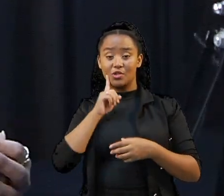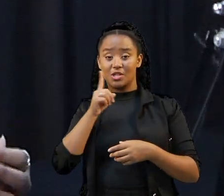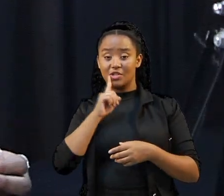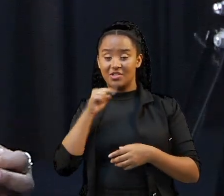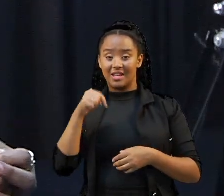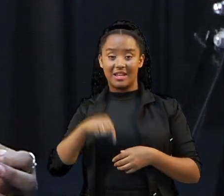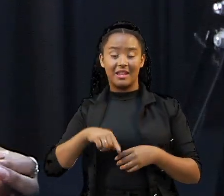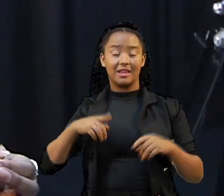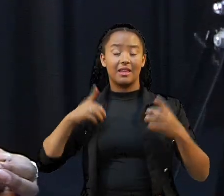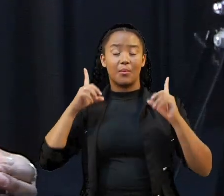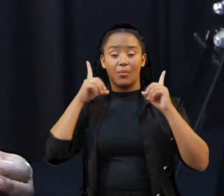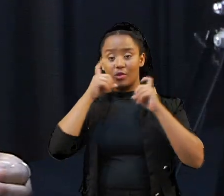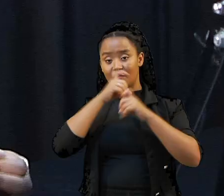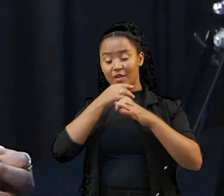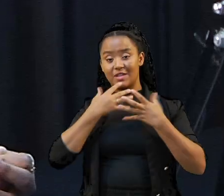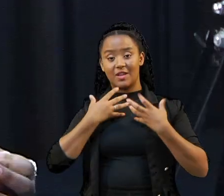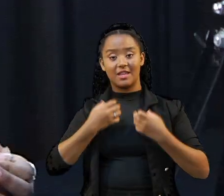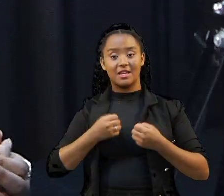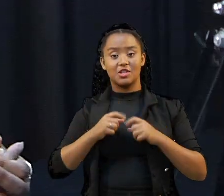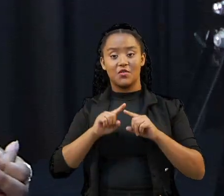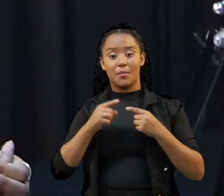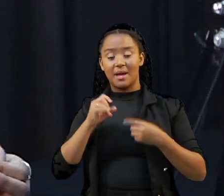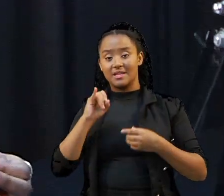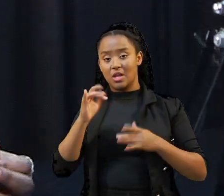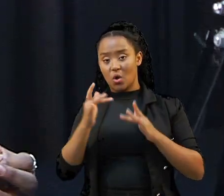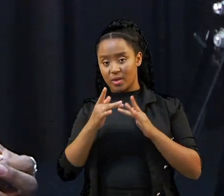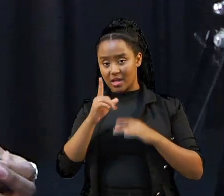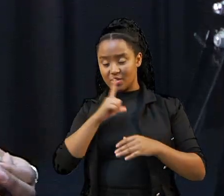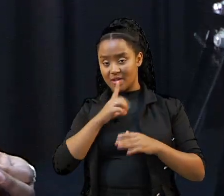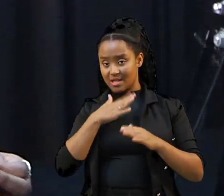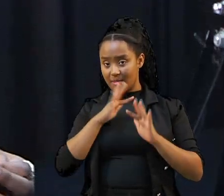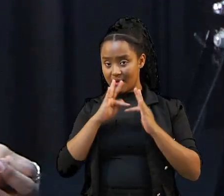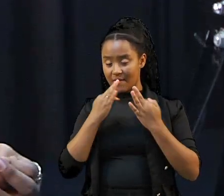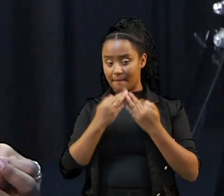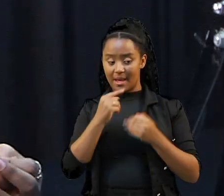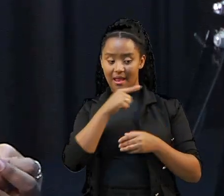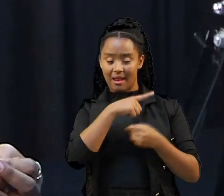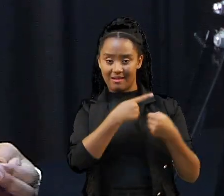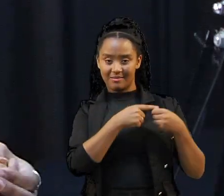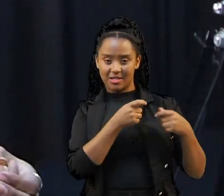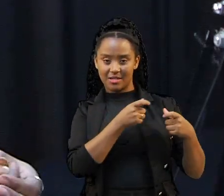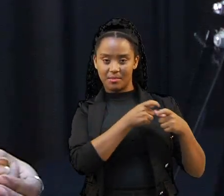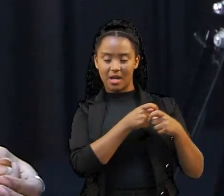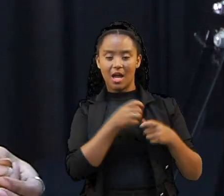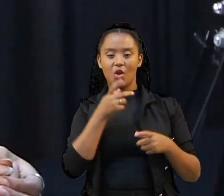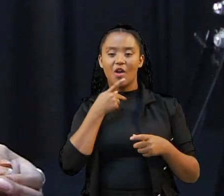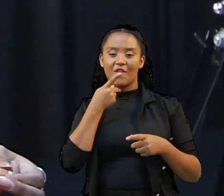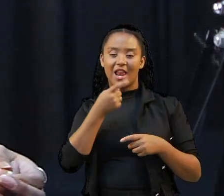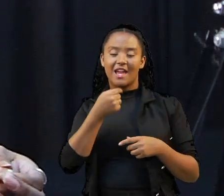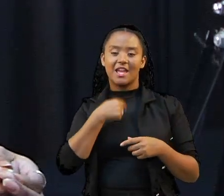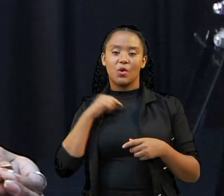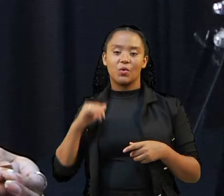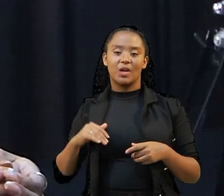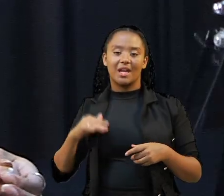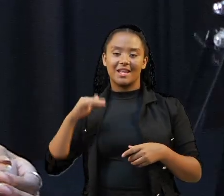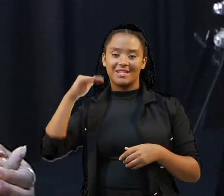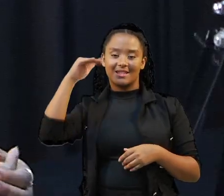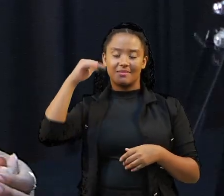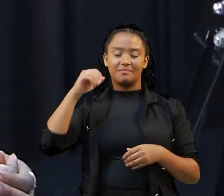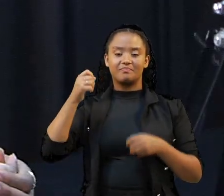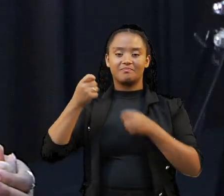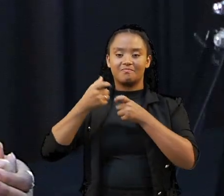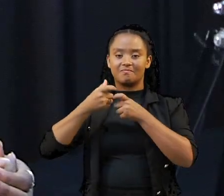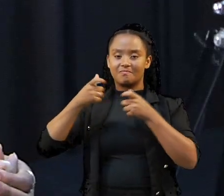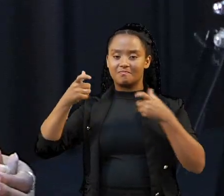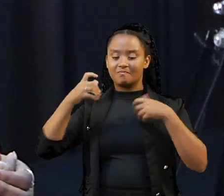minha rotina aqui demanda muito. Eu falaria para eles que eu tô crescendo muito aqui, eu aprendi demais.